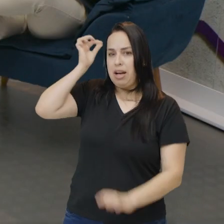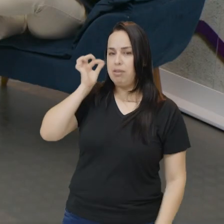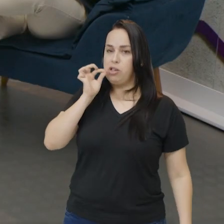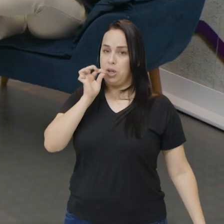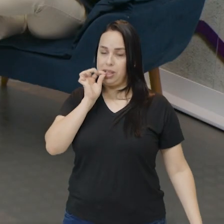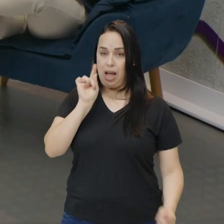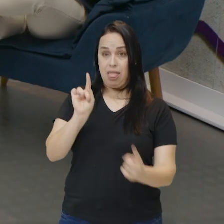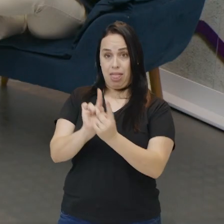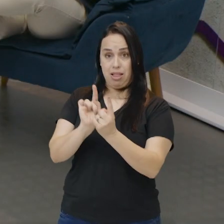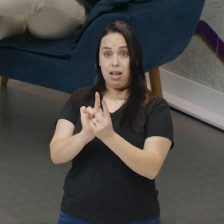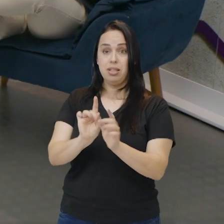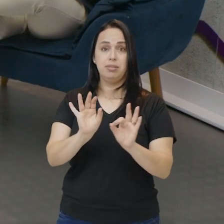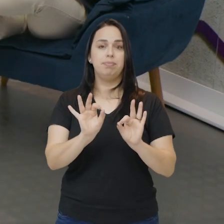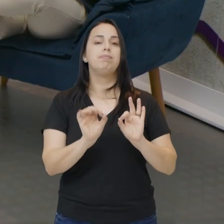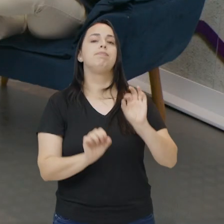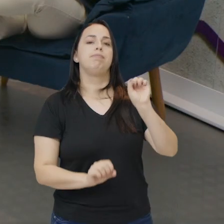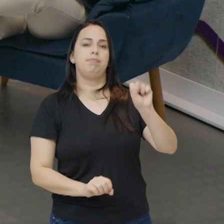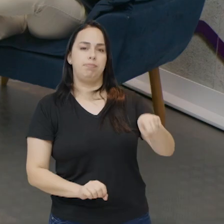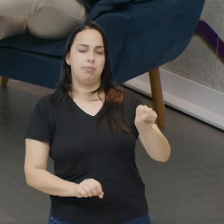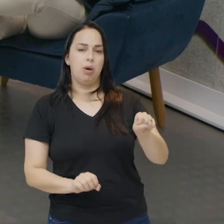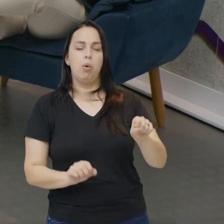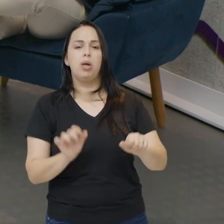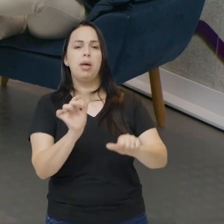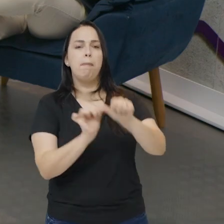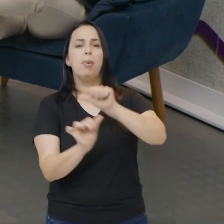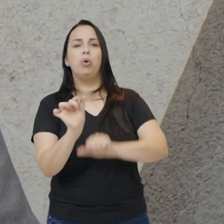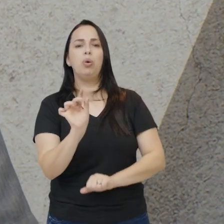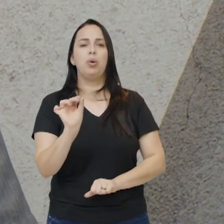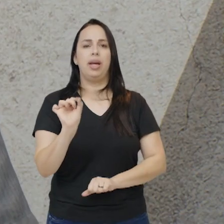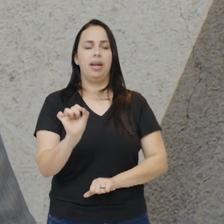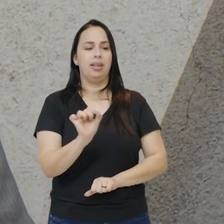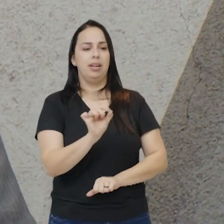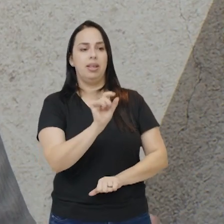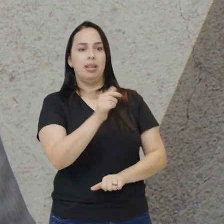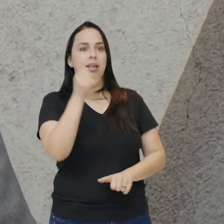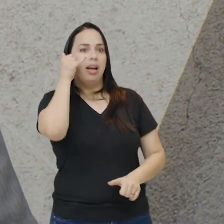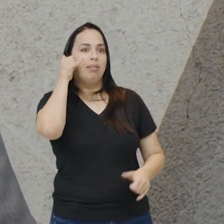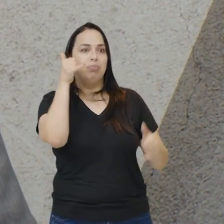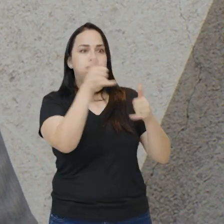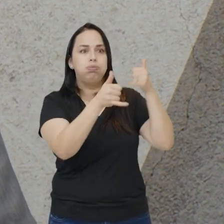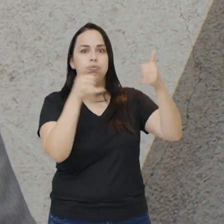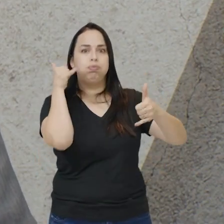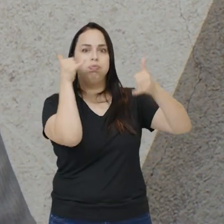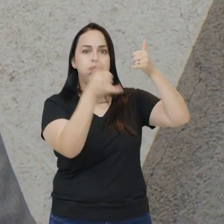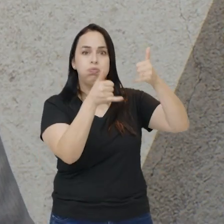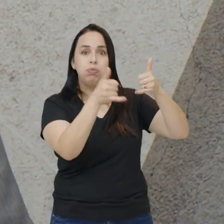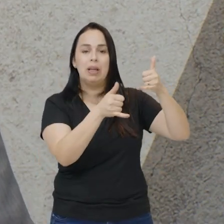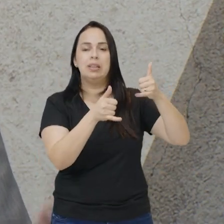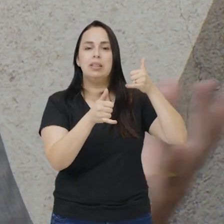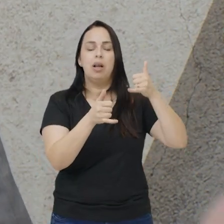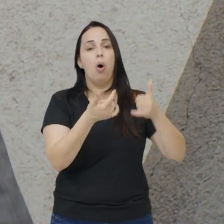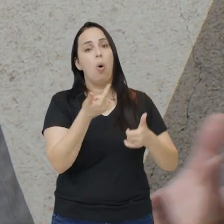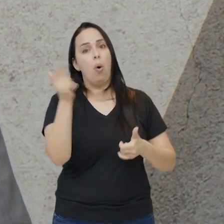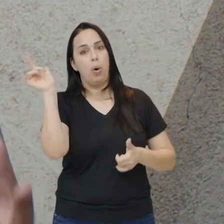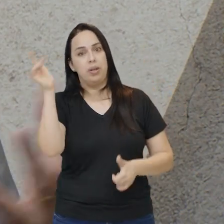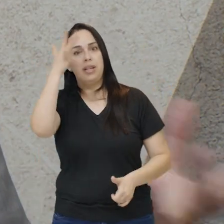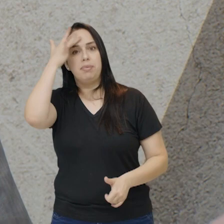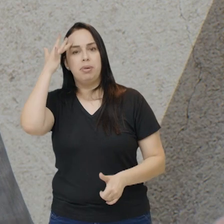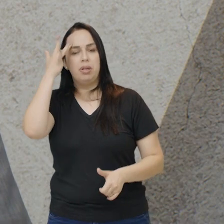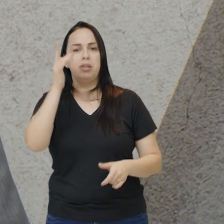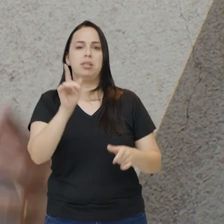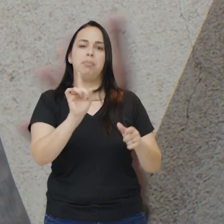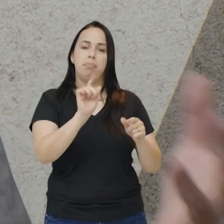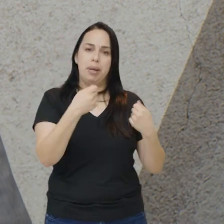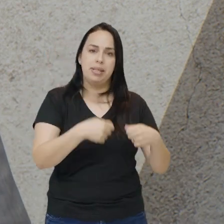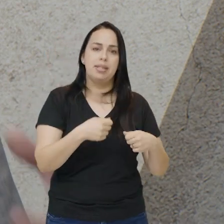Sim, sim. O que muda é que, normalmente, com uma demanda maior de ligações, há outras pessoas,